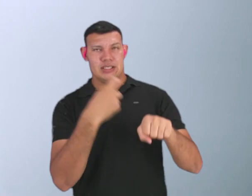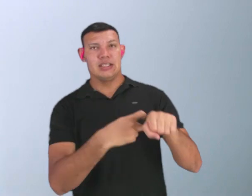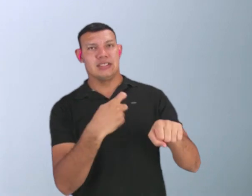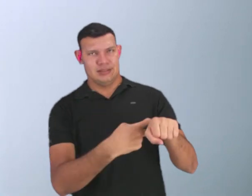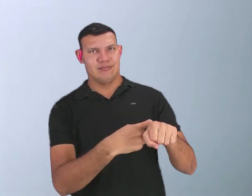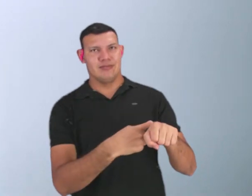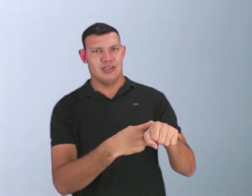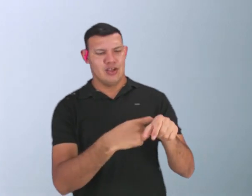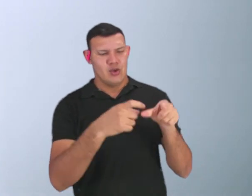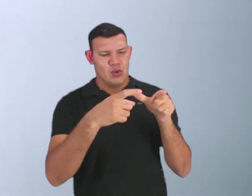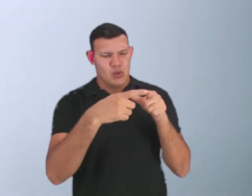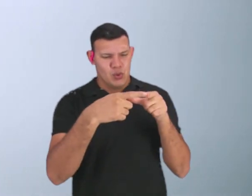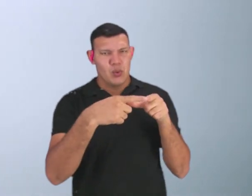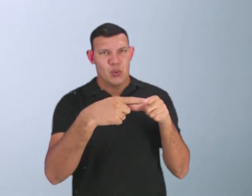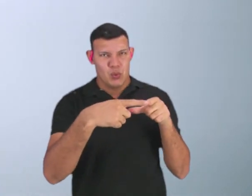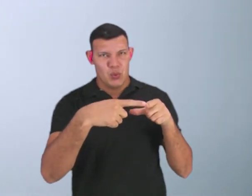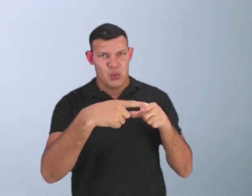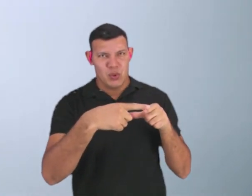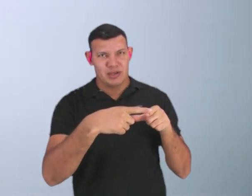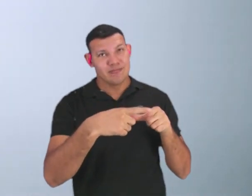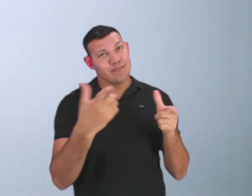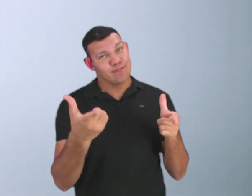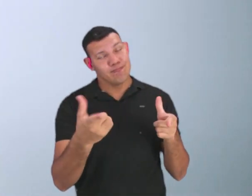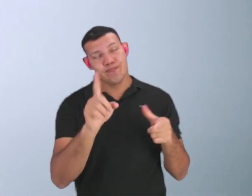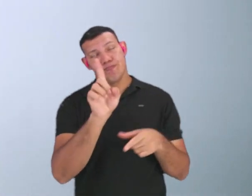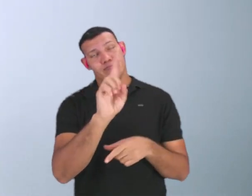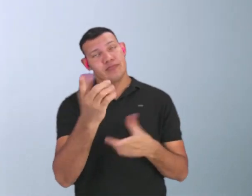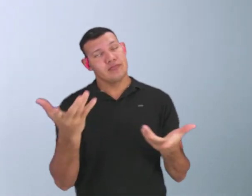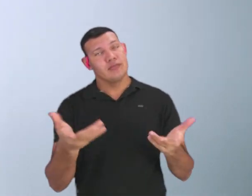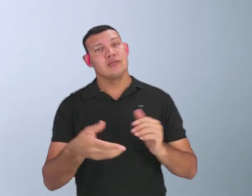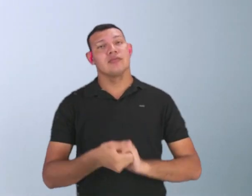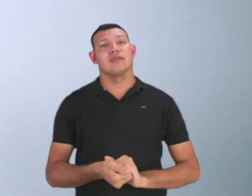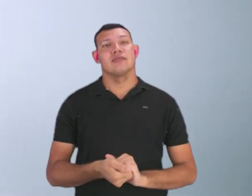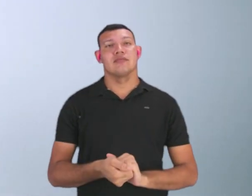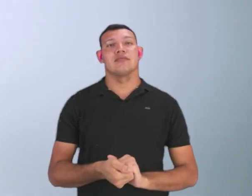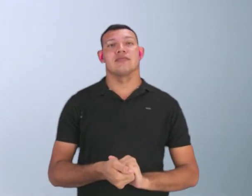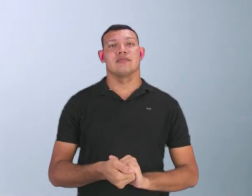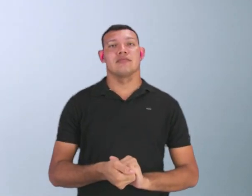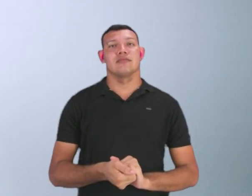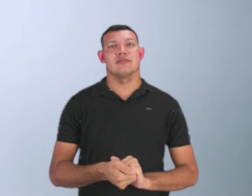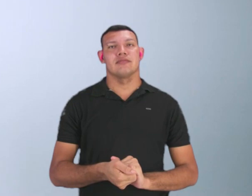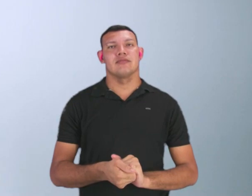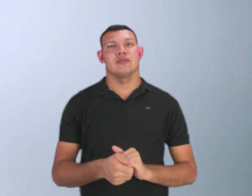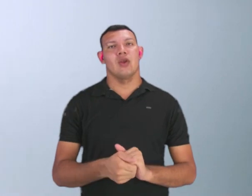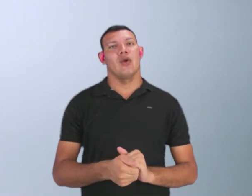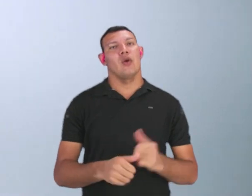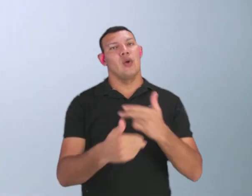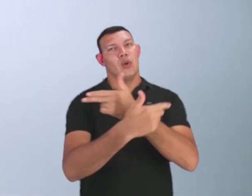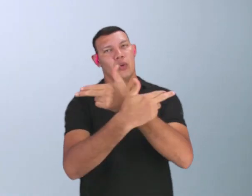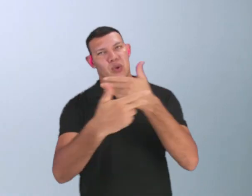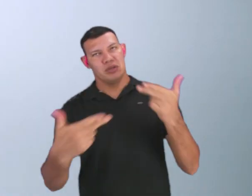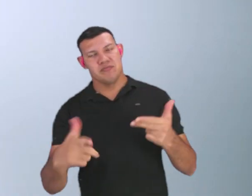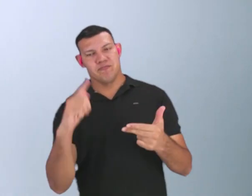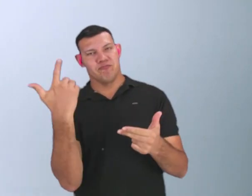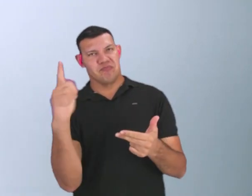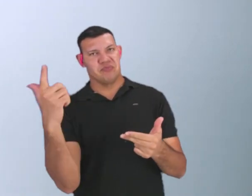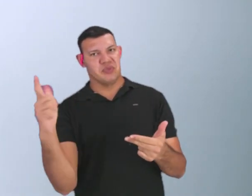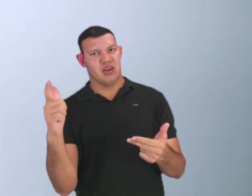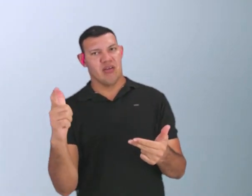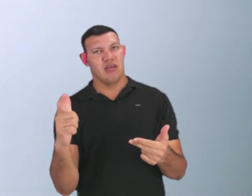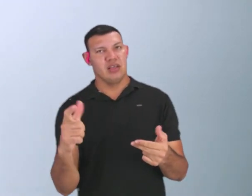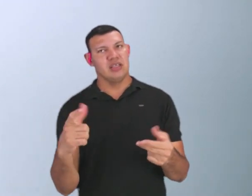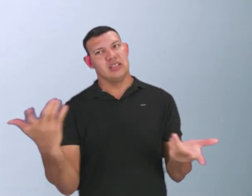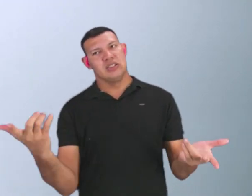recipiente. E aí, então a gente entende que os fluidos são o quê? São corpos que não têm forma própria. E aí, por conta dessas